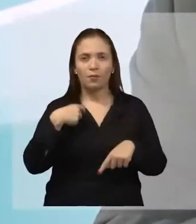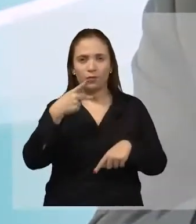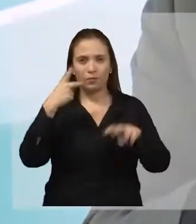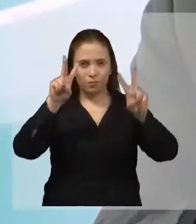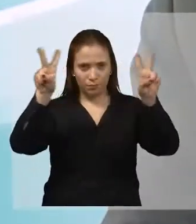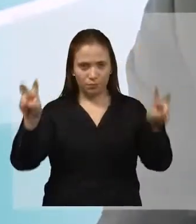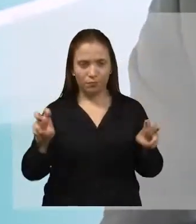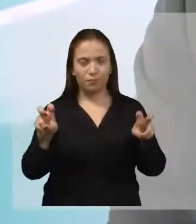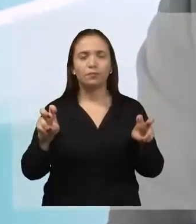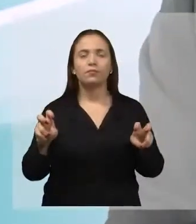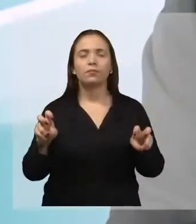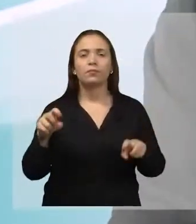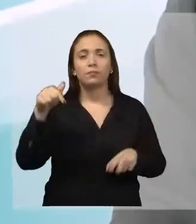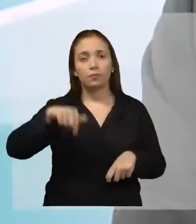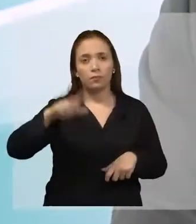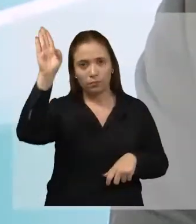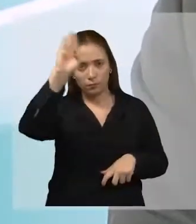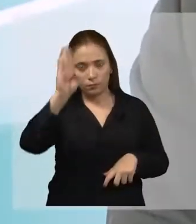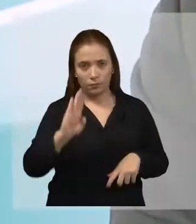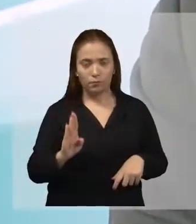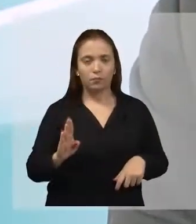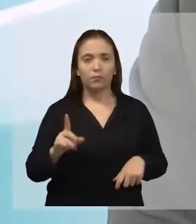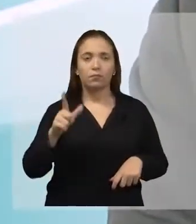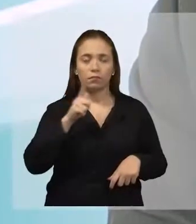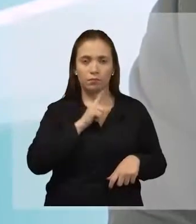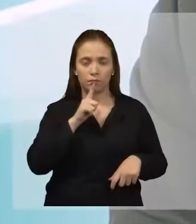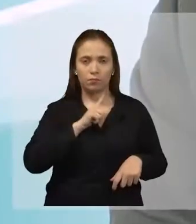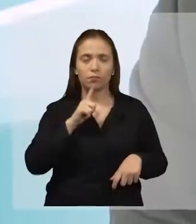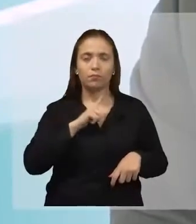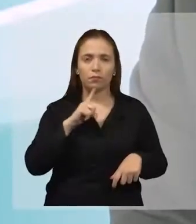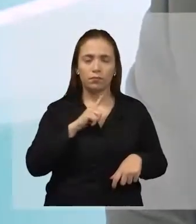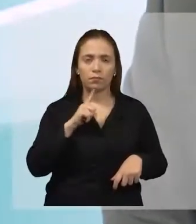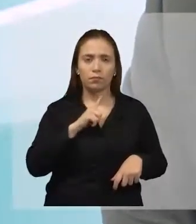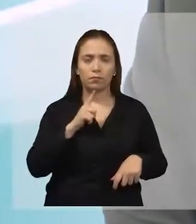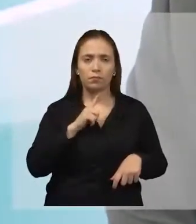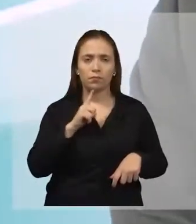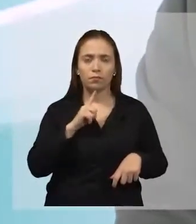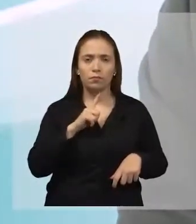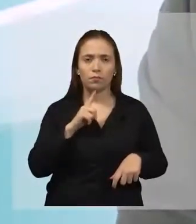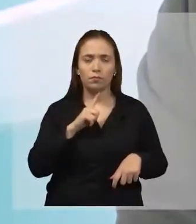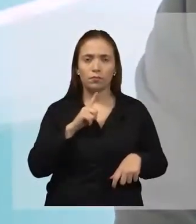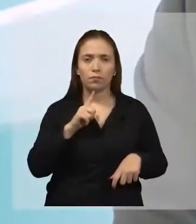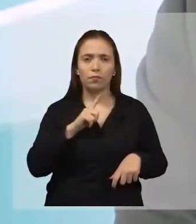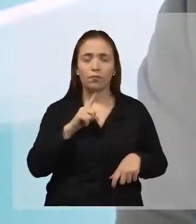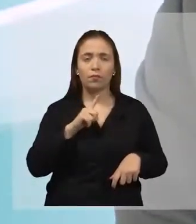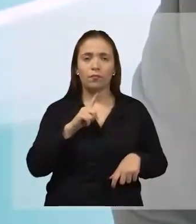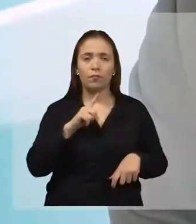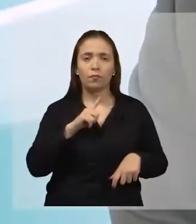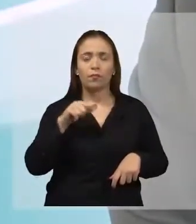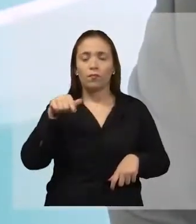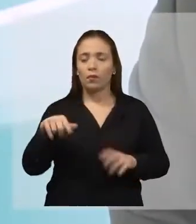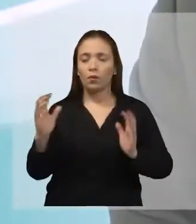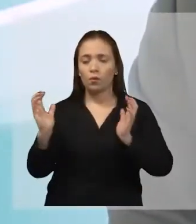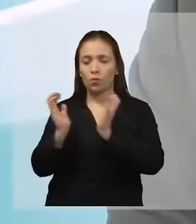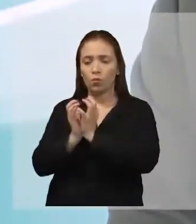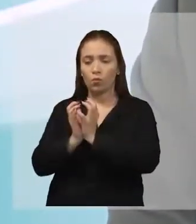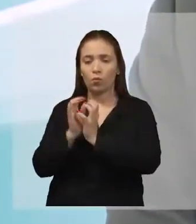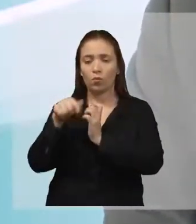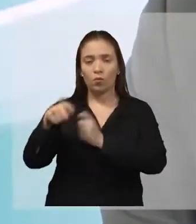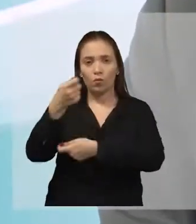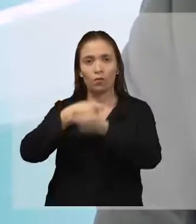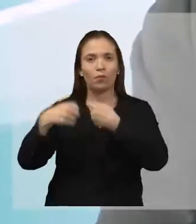que se fundamenta a República Brasileira, né? Uhum. A política brasileira vive um momento de muito acirramento de ânimos.